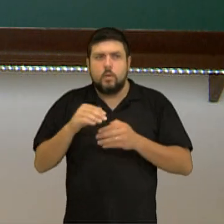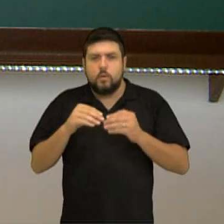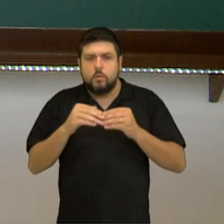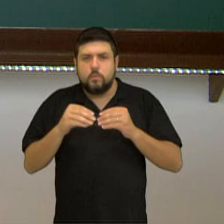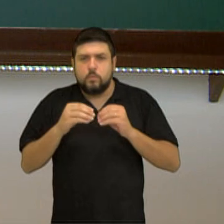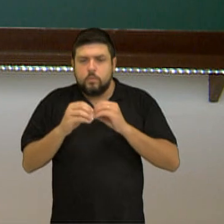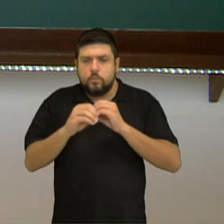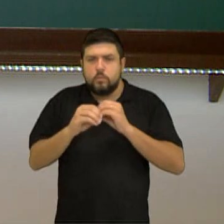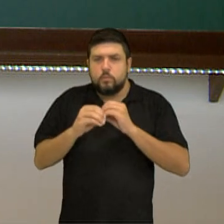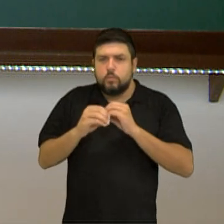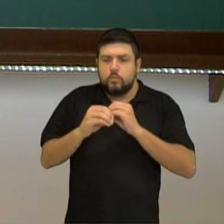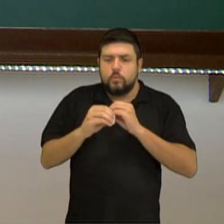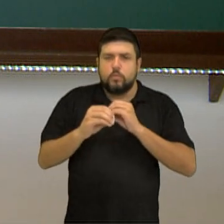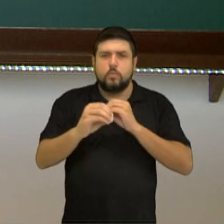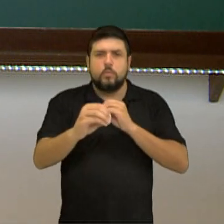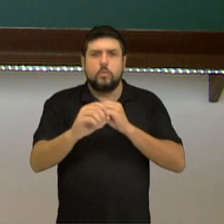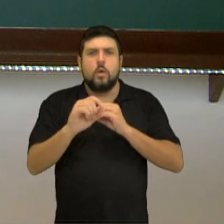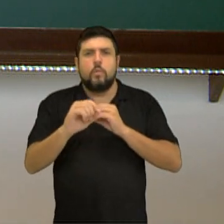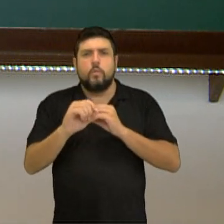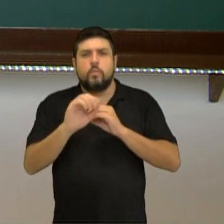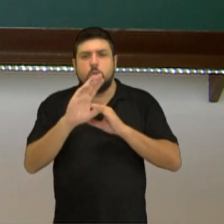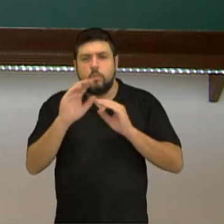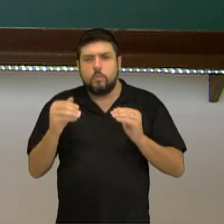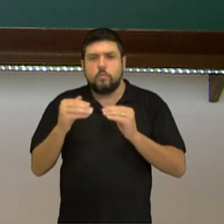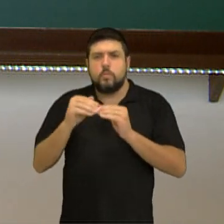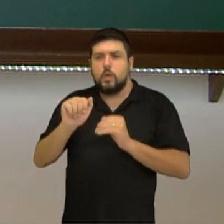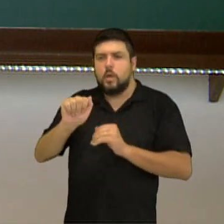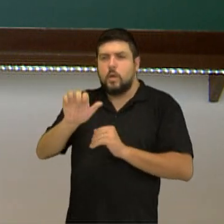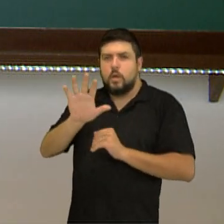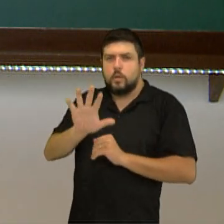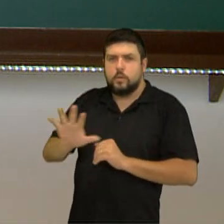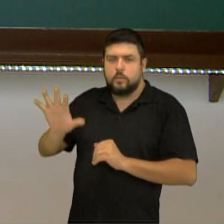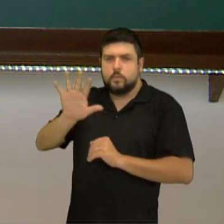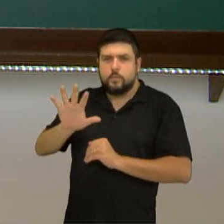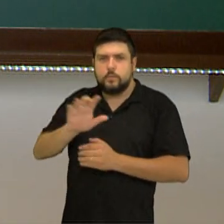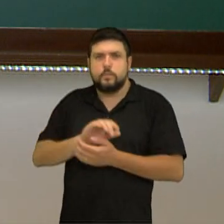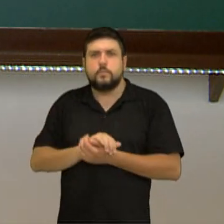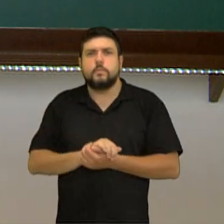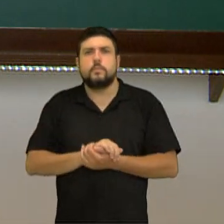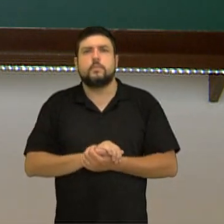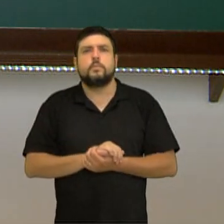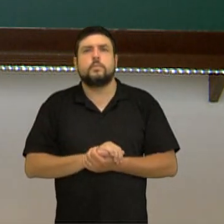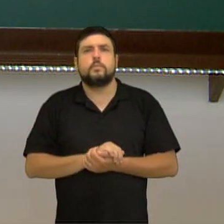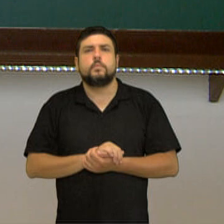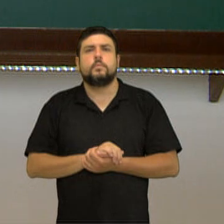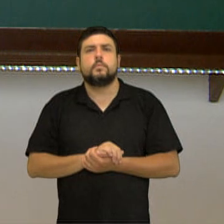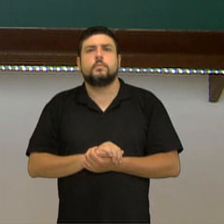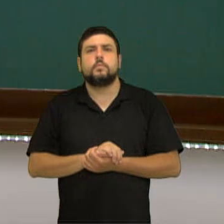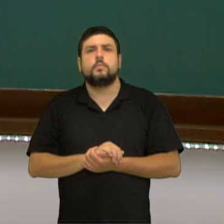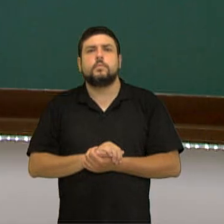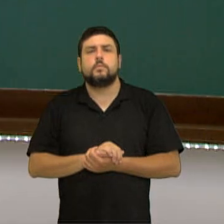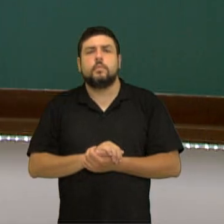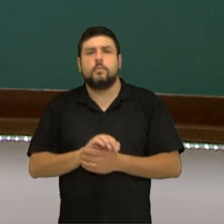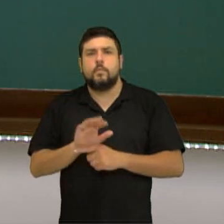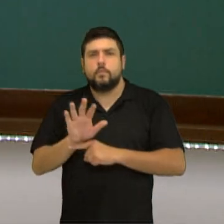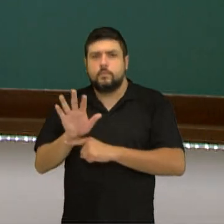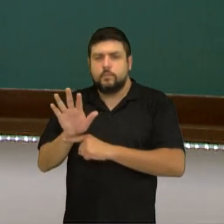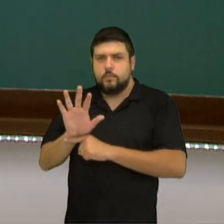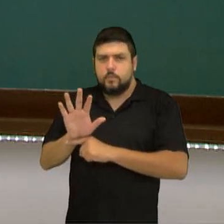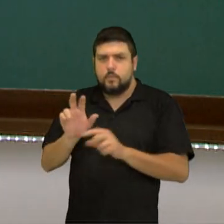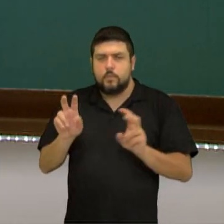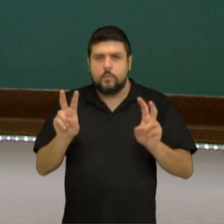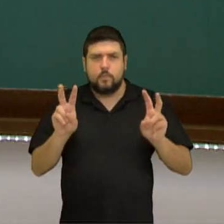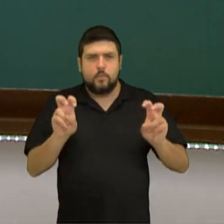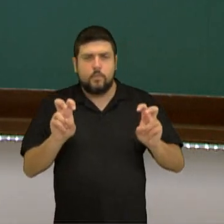ele é proporcional à área, ou seja, se eu calcular a área, eu tenho deslocamento envolvido. Certo? Nesse vídeo nós falamos